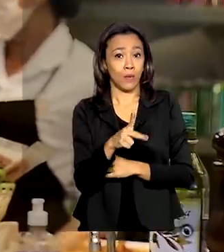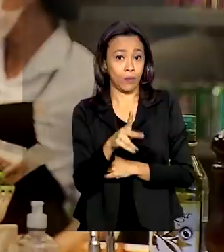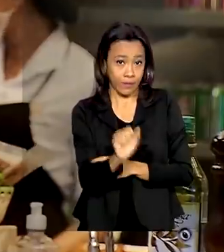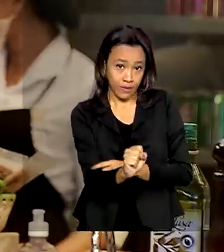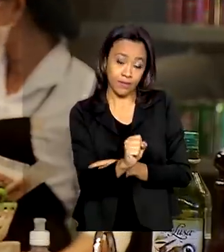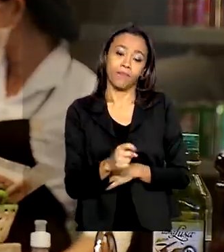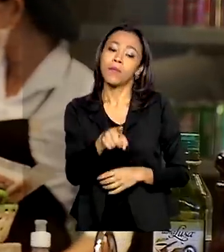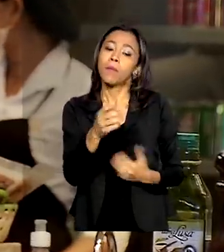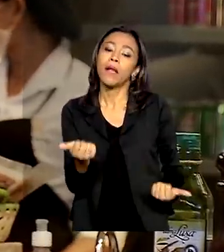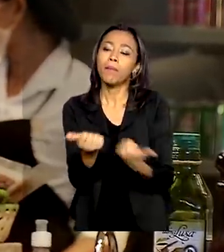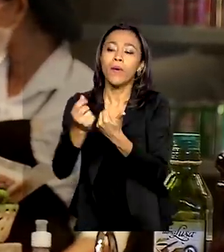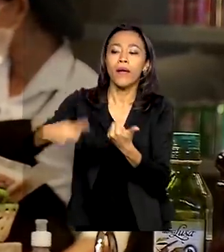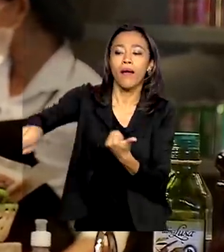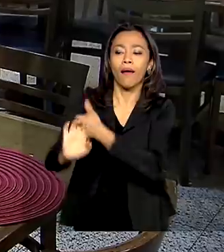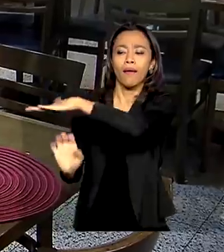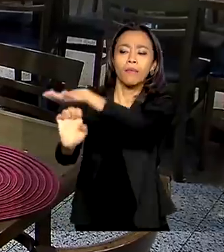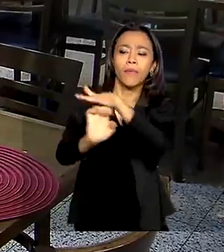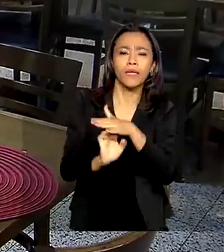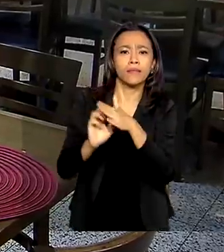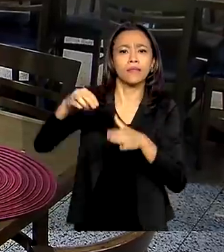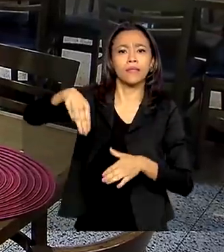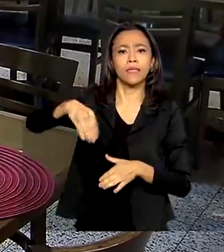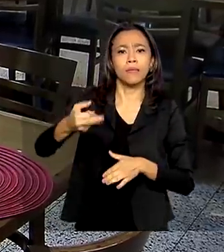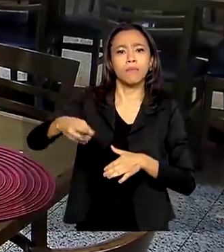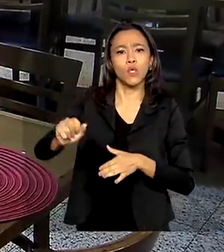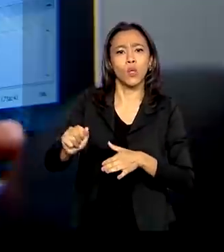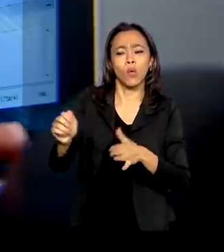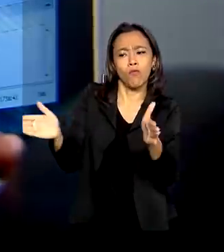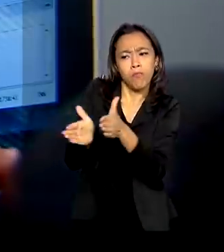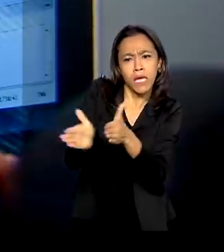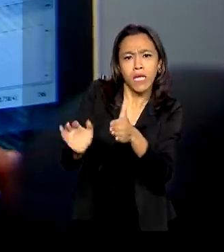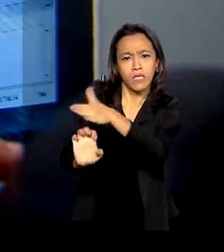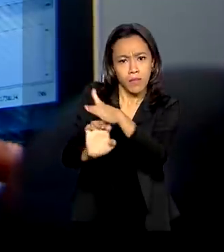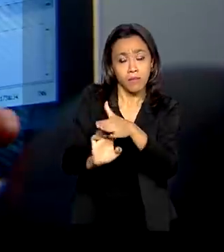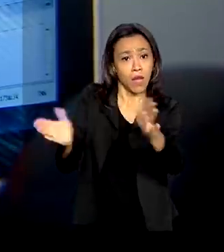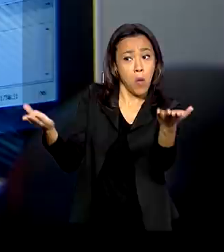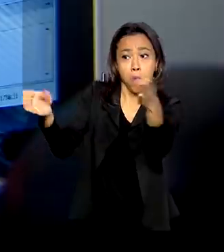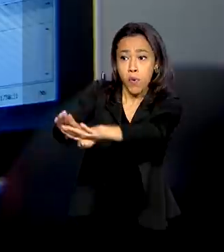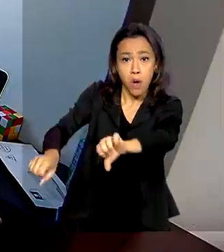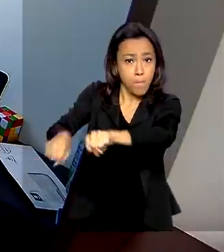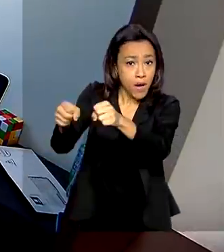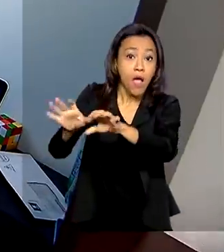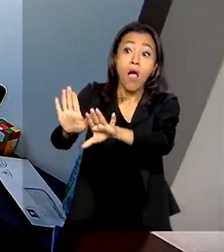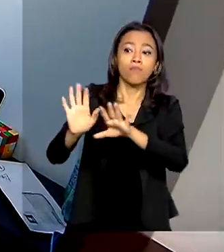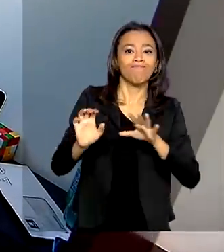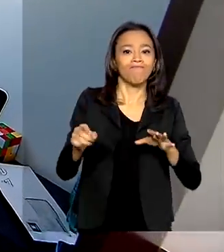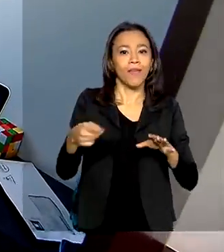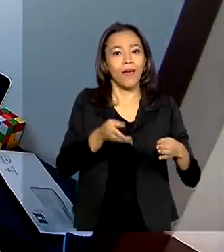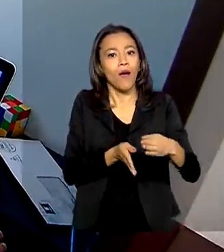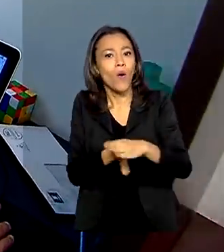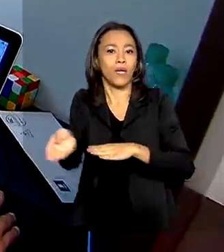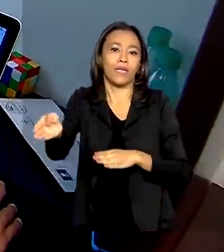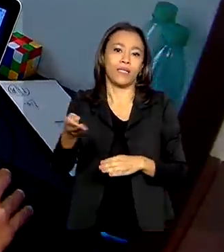ajudar micro e pequenos empresários a não fecharem as portas, a ideia é apostar em inovação